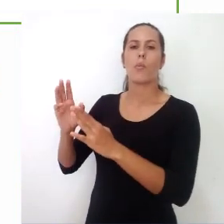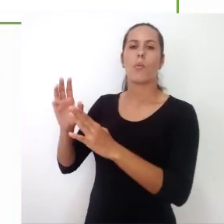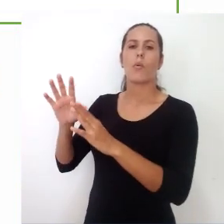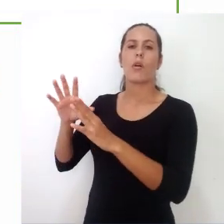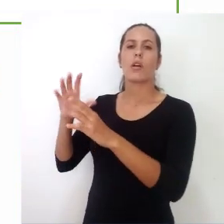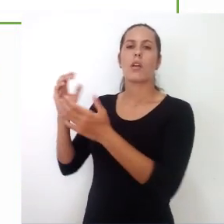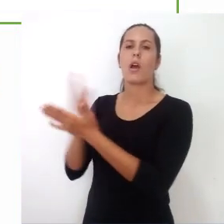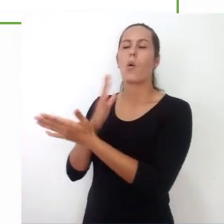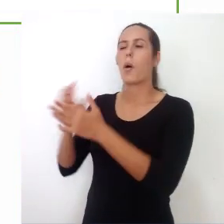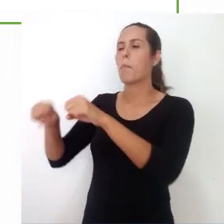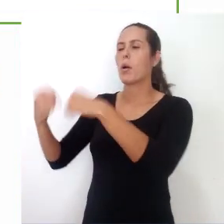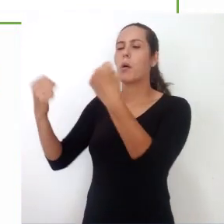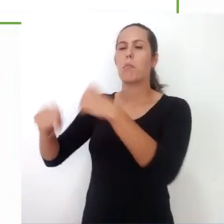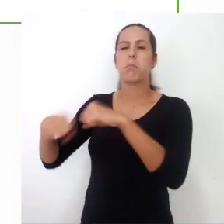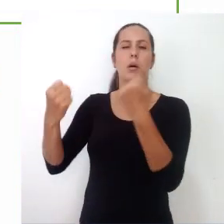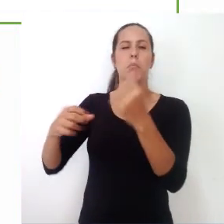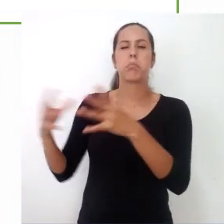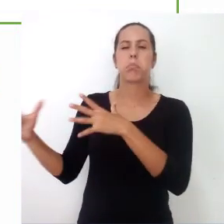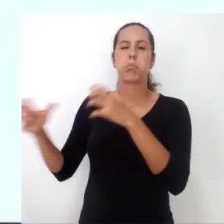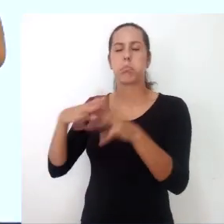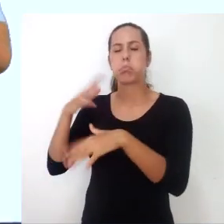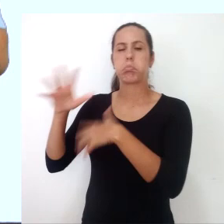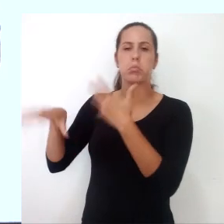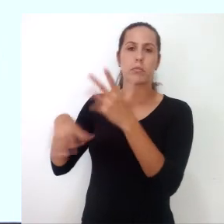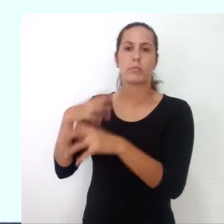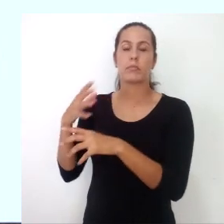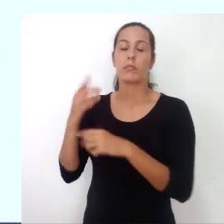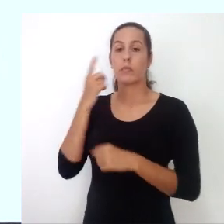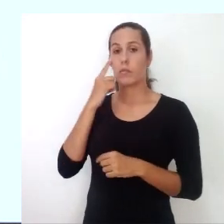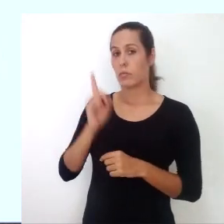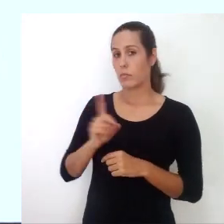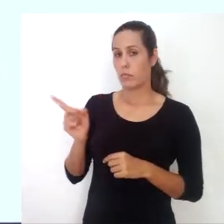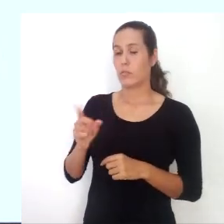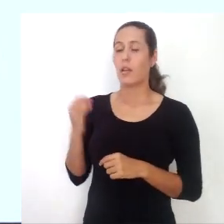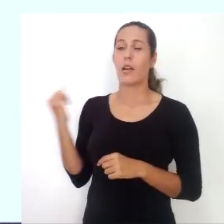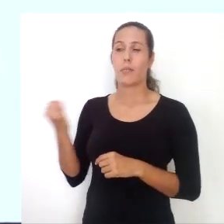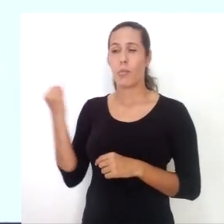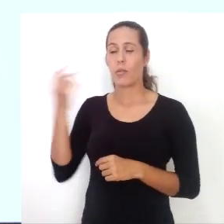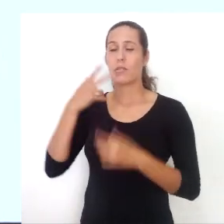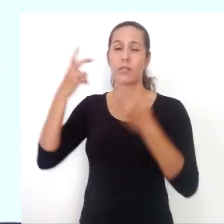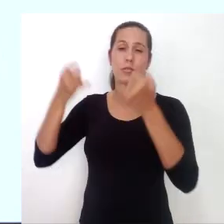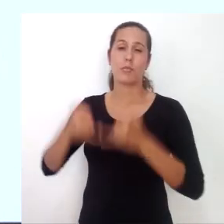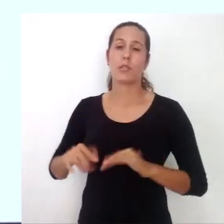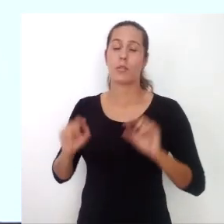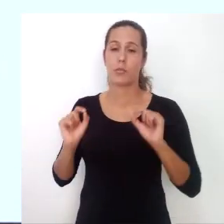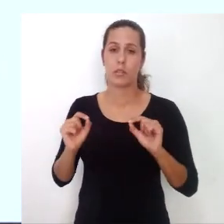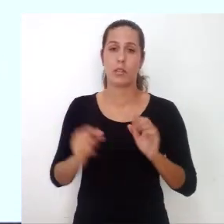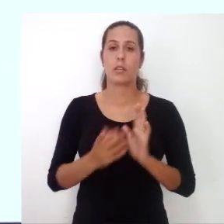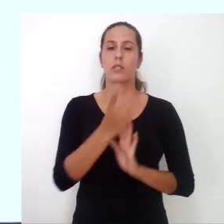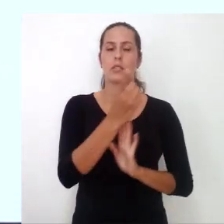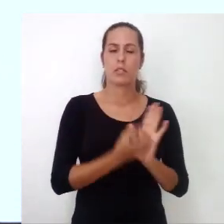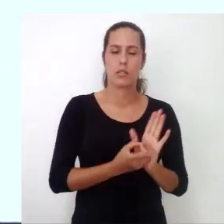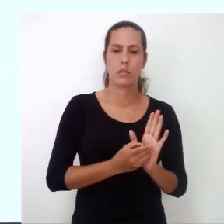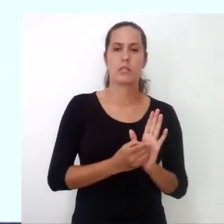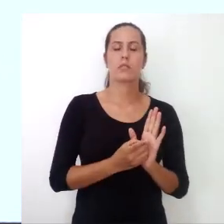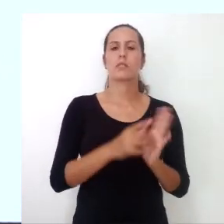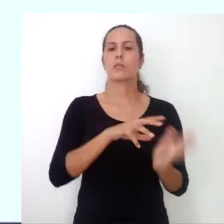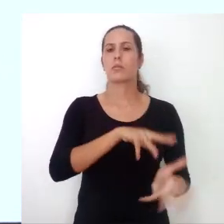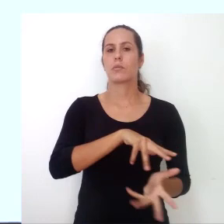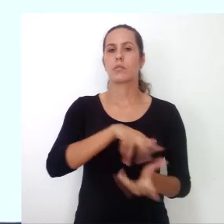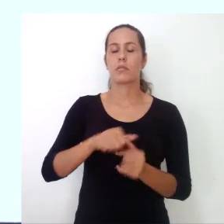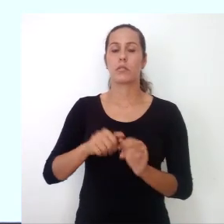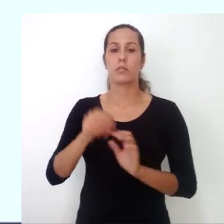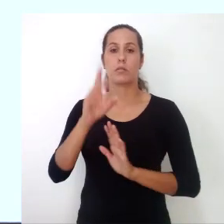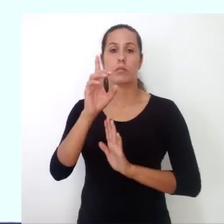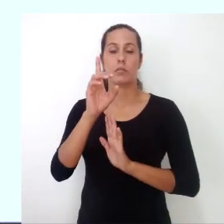uma intolerância religiosa. É sempre bom, importante, salientar a seguinte questão. A Declaração Universal dos Direitos